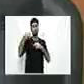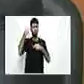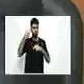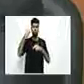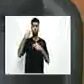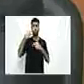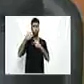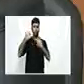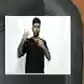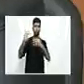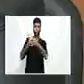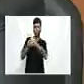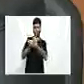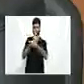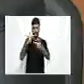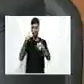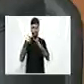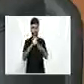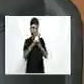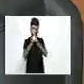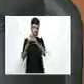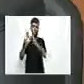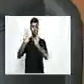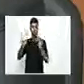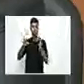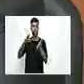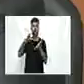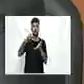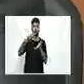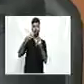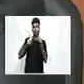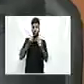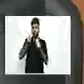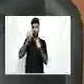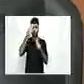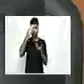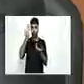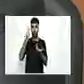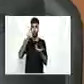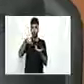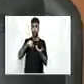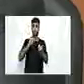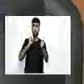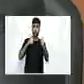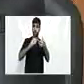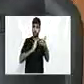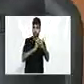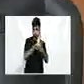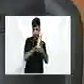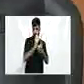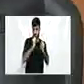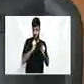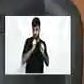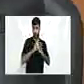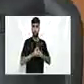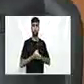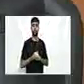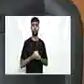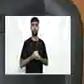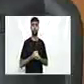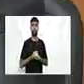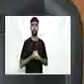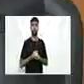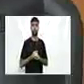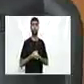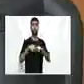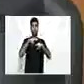abordado né por alguma entidade em relação à aprovação dessas subvenções e